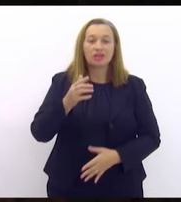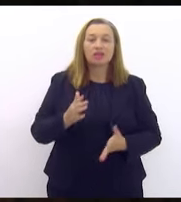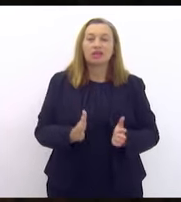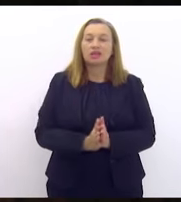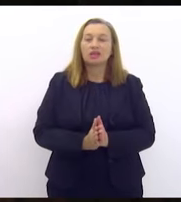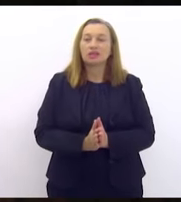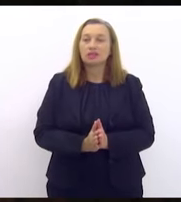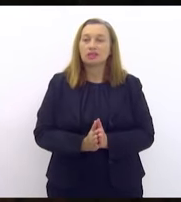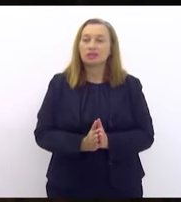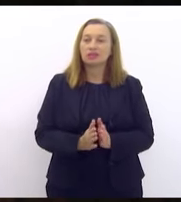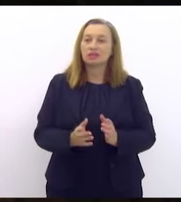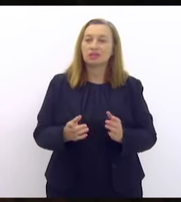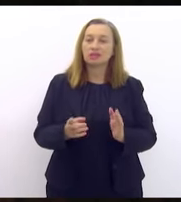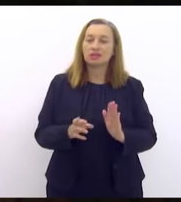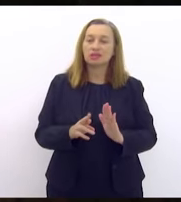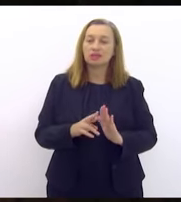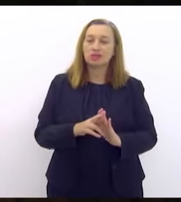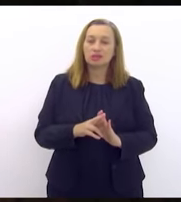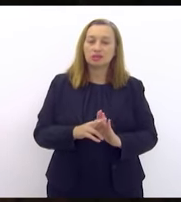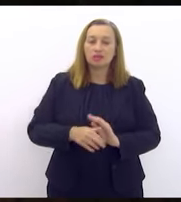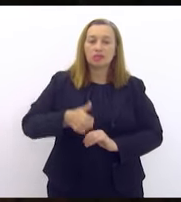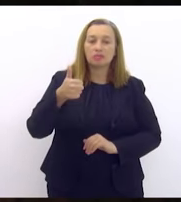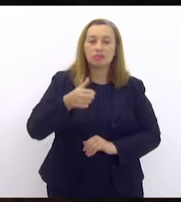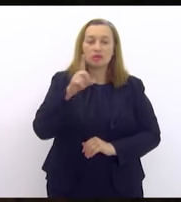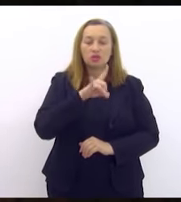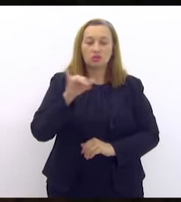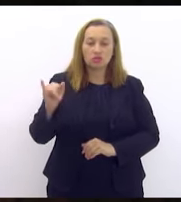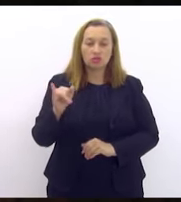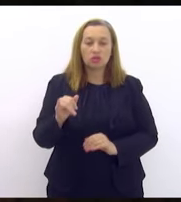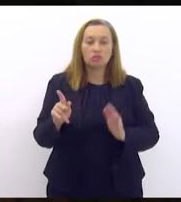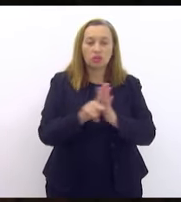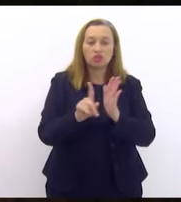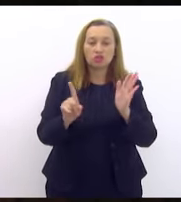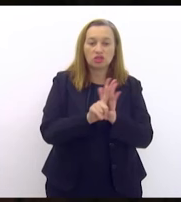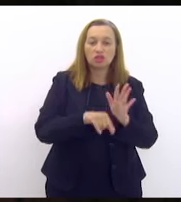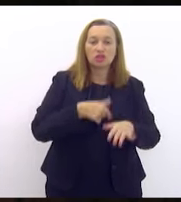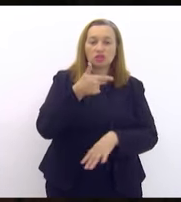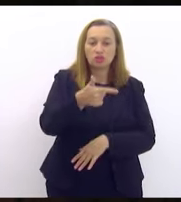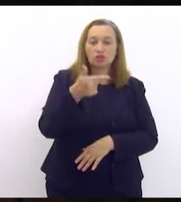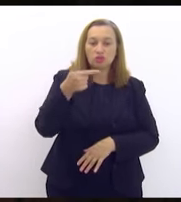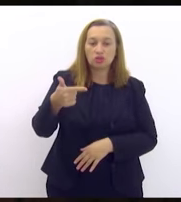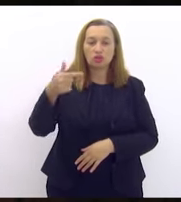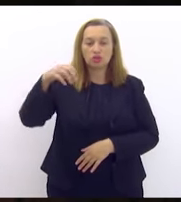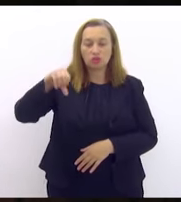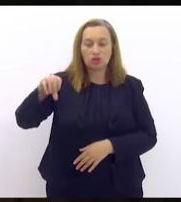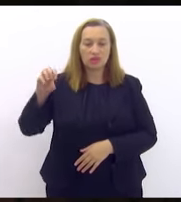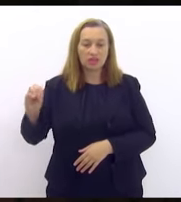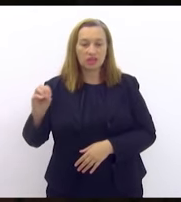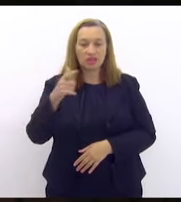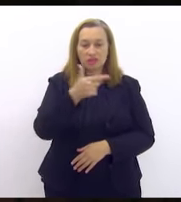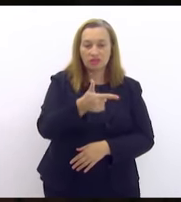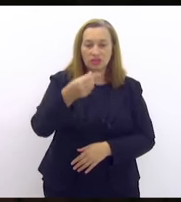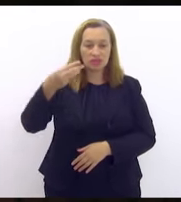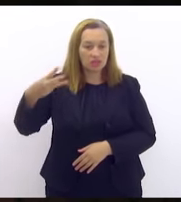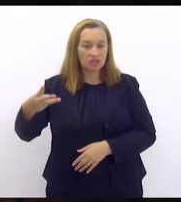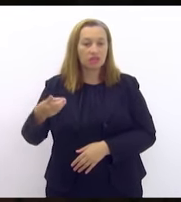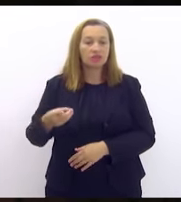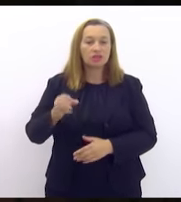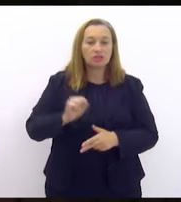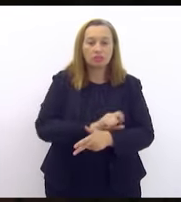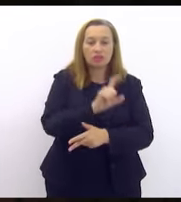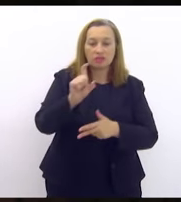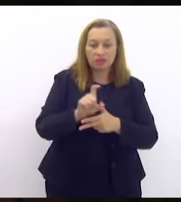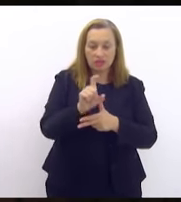de prioridade em discussão prévia, primeiro dia, projeto de lei número 2290 de 23, de autoria do Poder